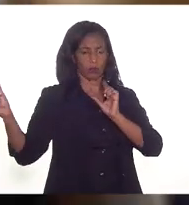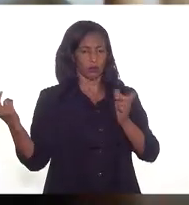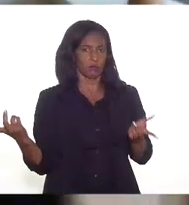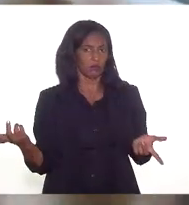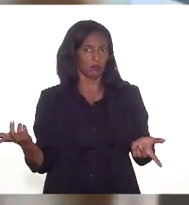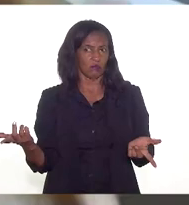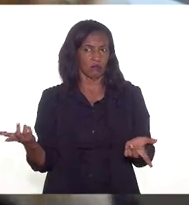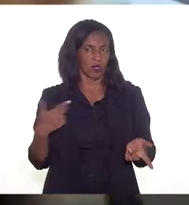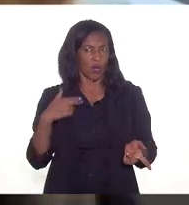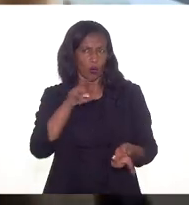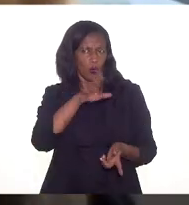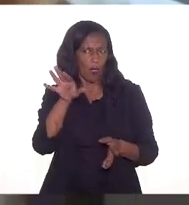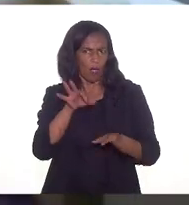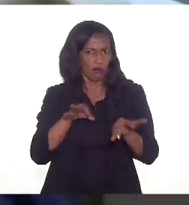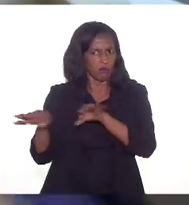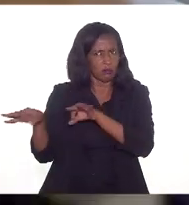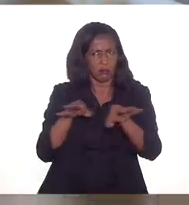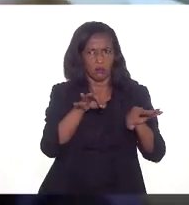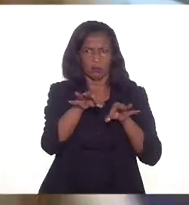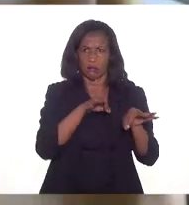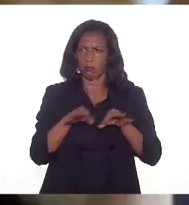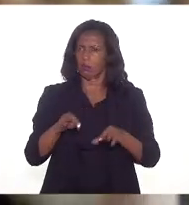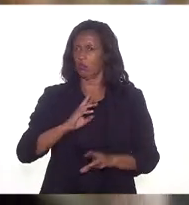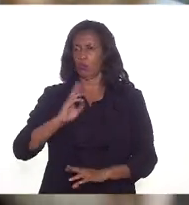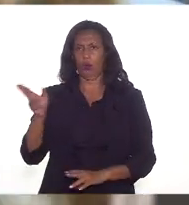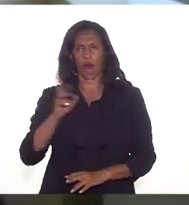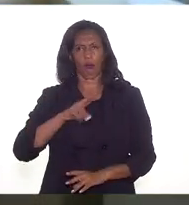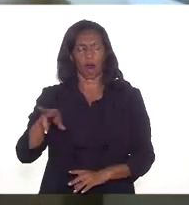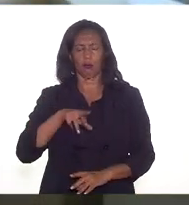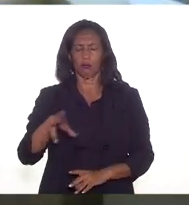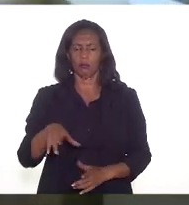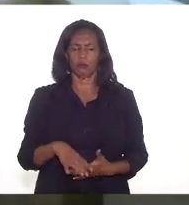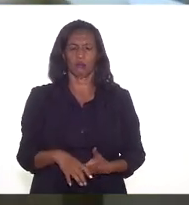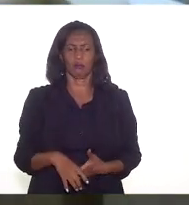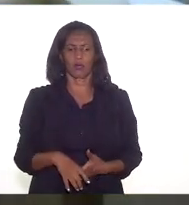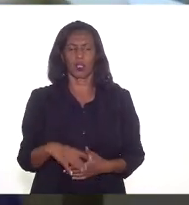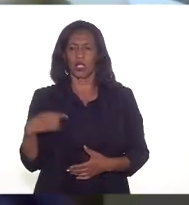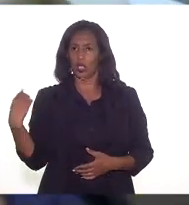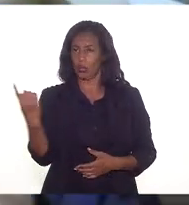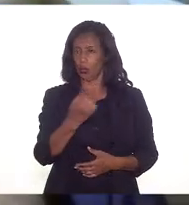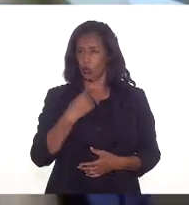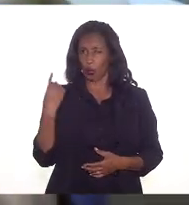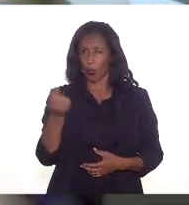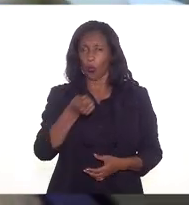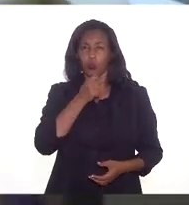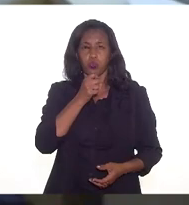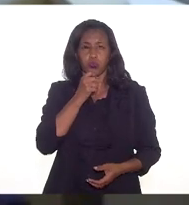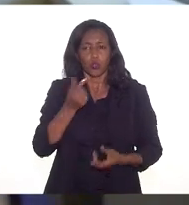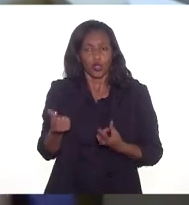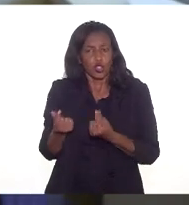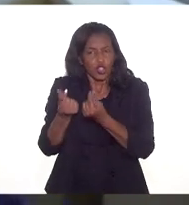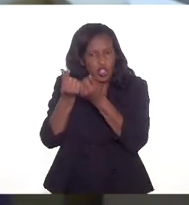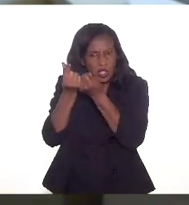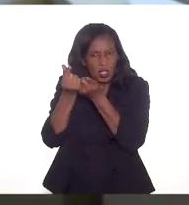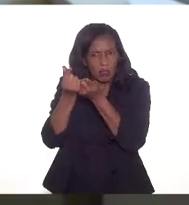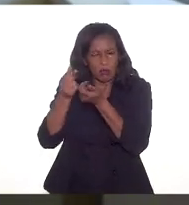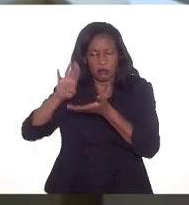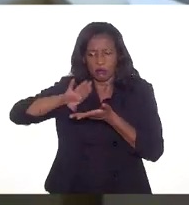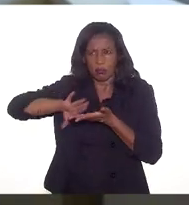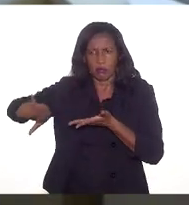Isso não é planejamento. Isso não é planejamento. E nós não temos dinheiro sobrando para